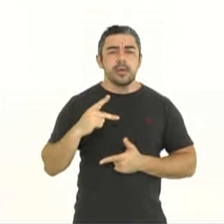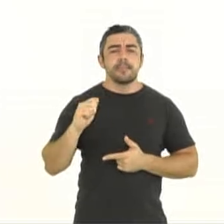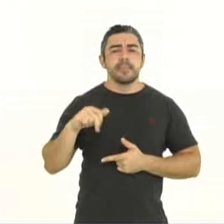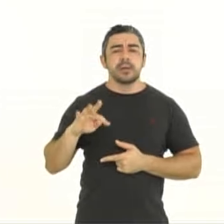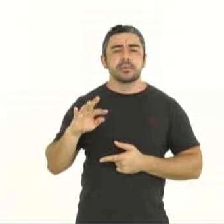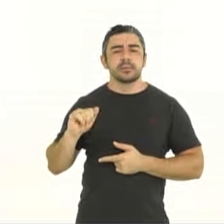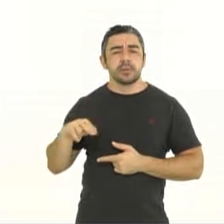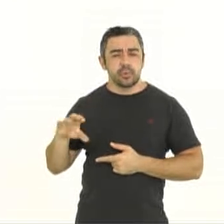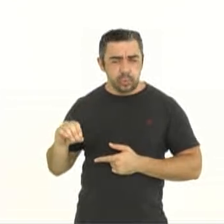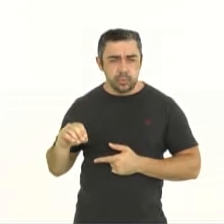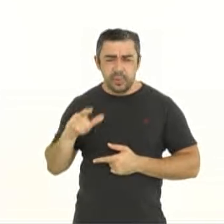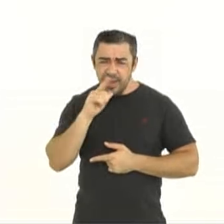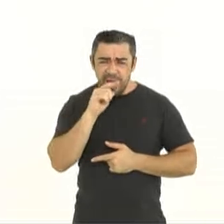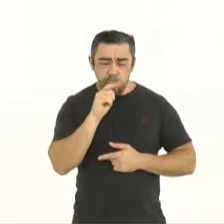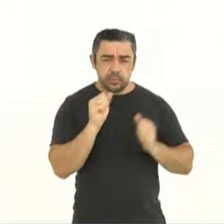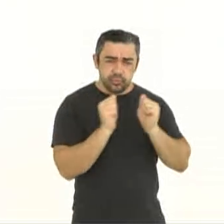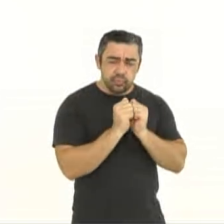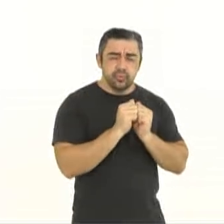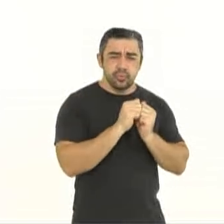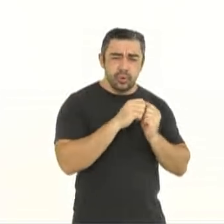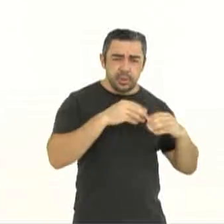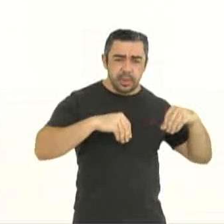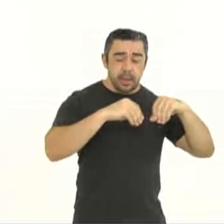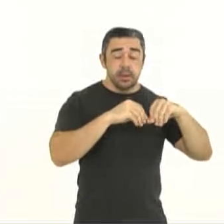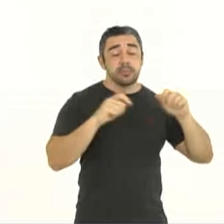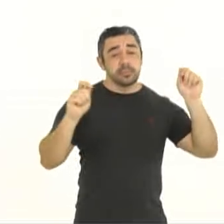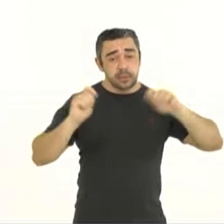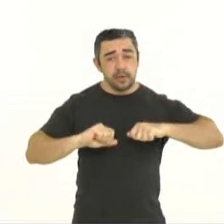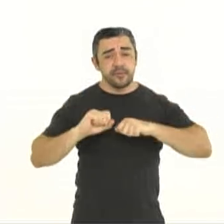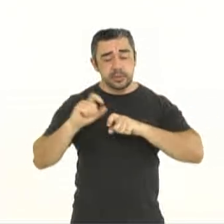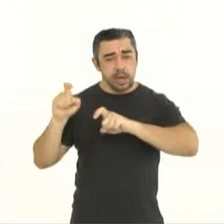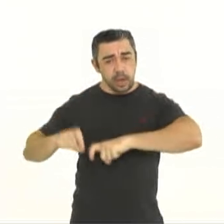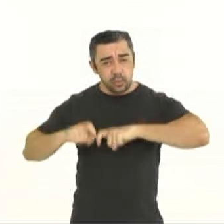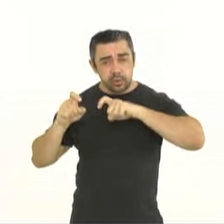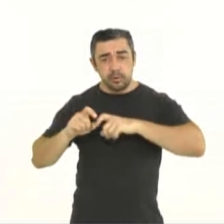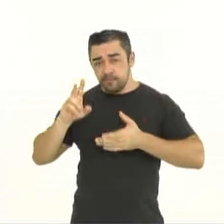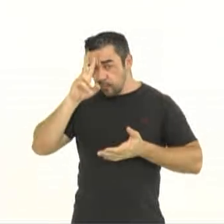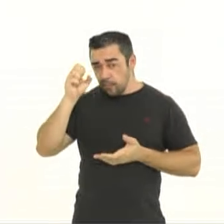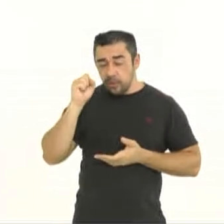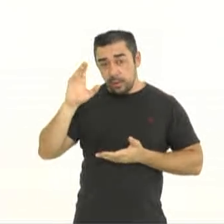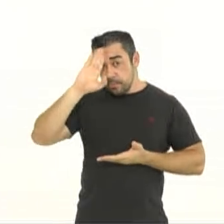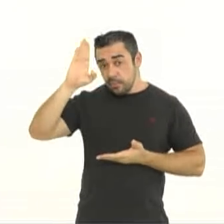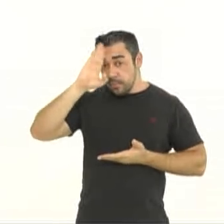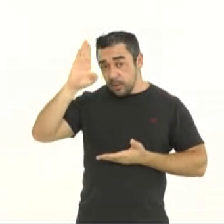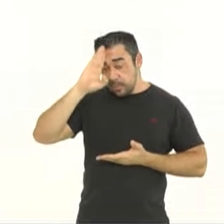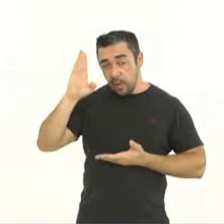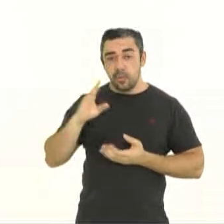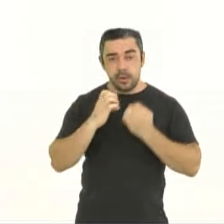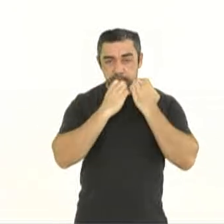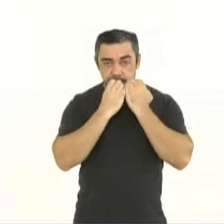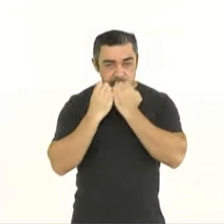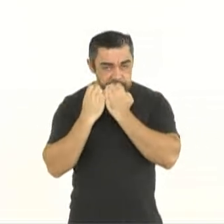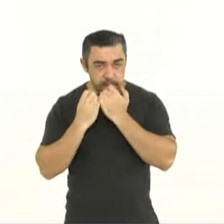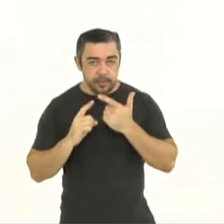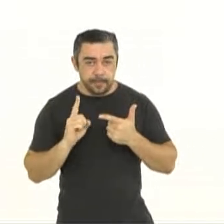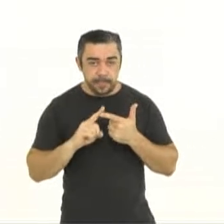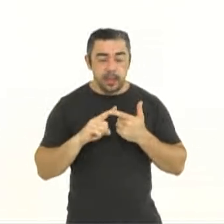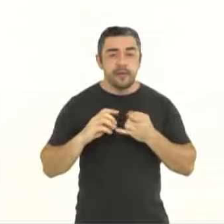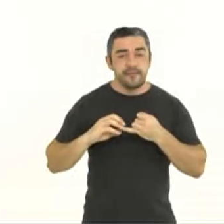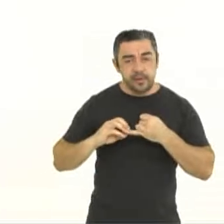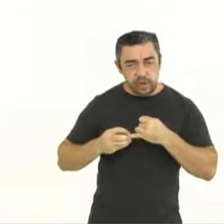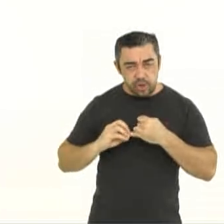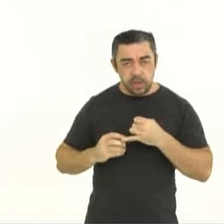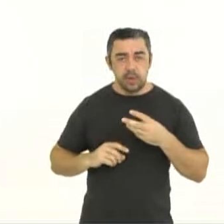região ali, permitiu a agricultura intensiva. As principais plantações, além do milho, eles ainda tinham